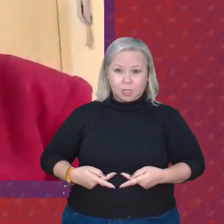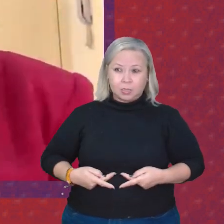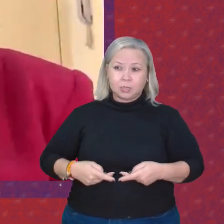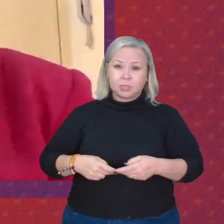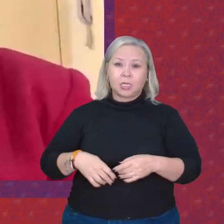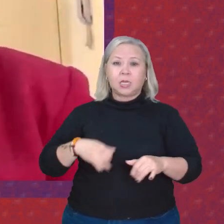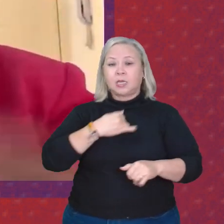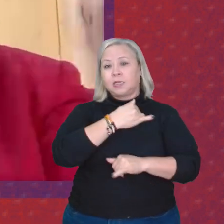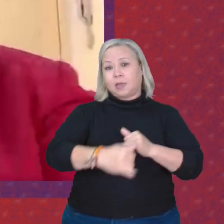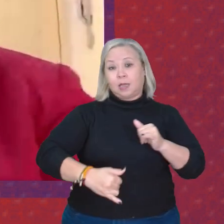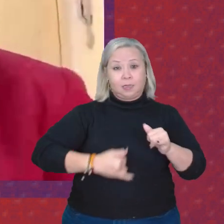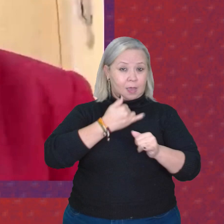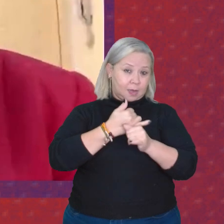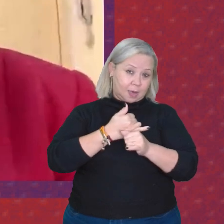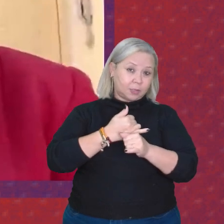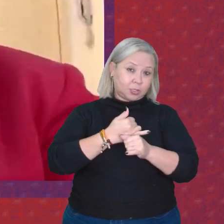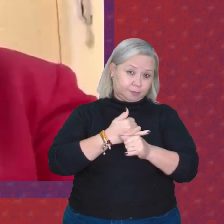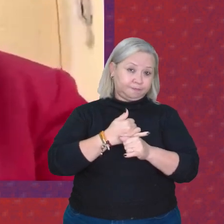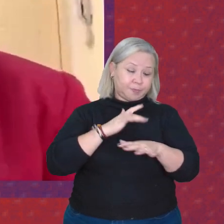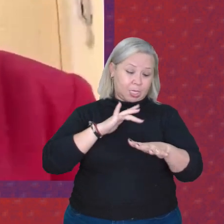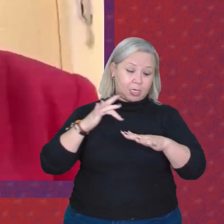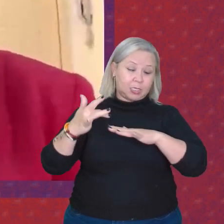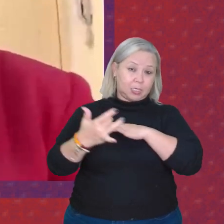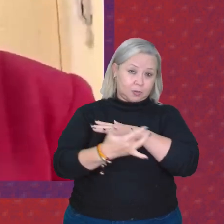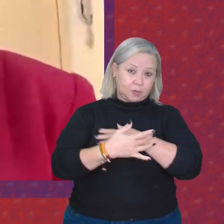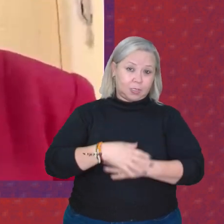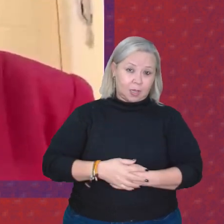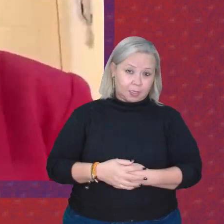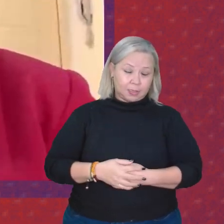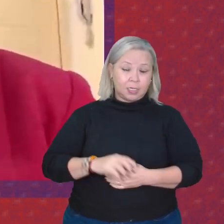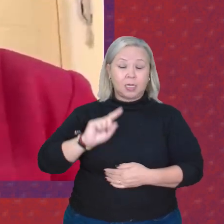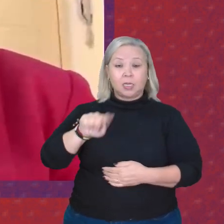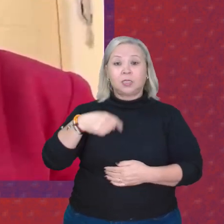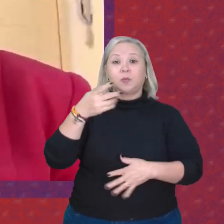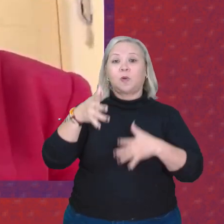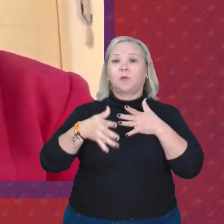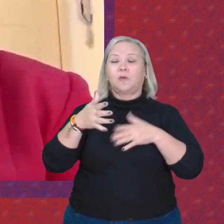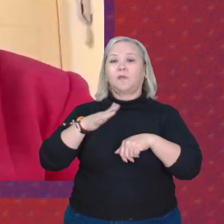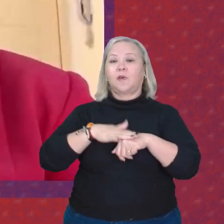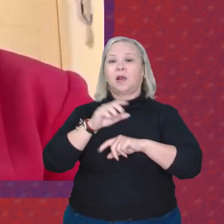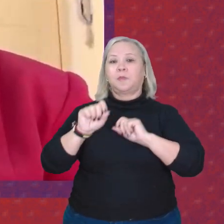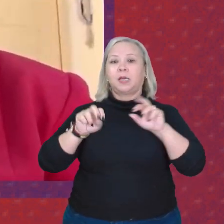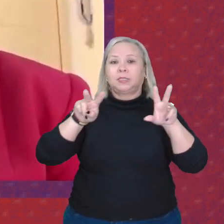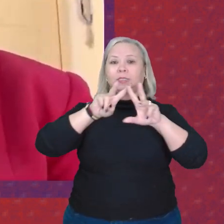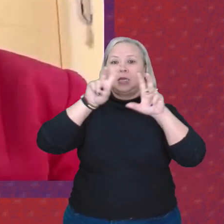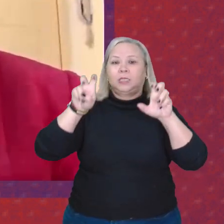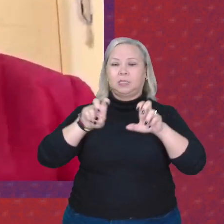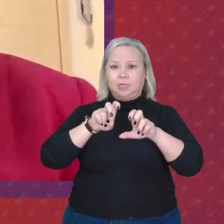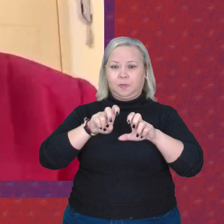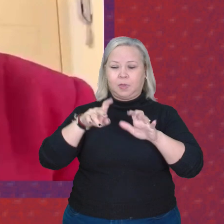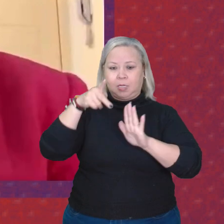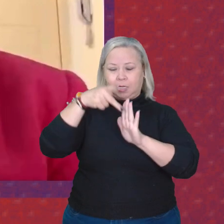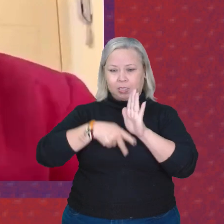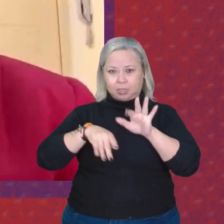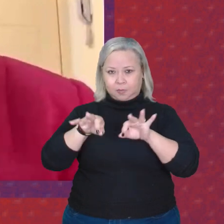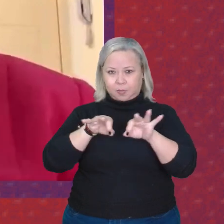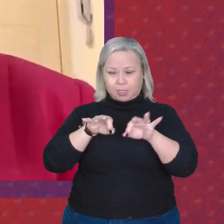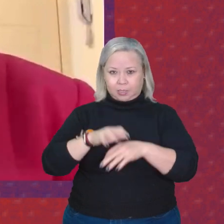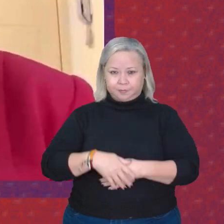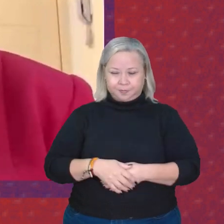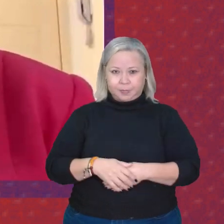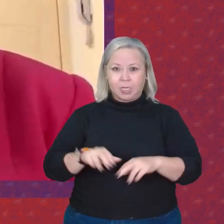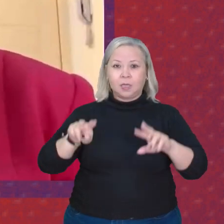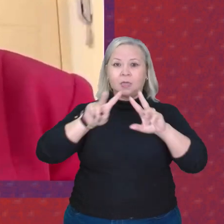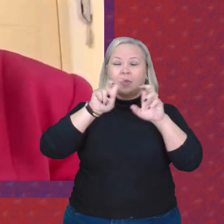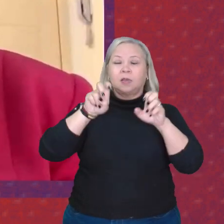redes sociais. Nós vamos, inclusive, tratar mais detalhadamente deste plano, né, quando tratarmos da